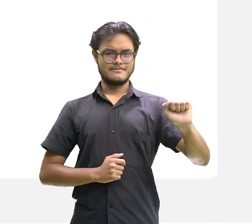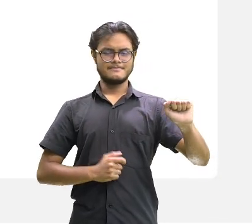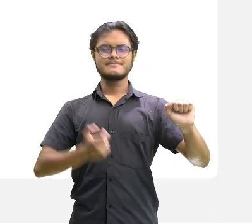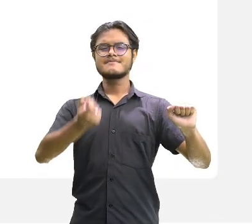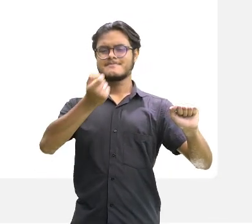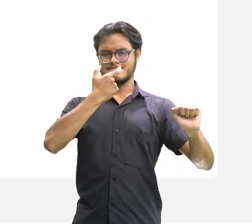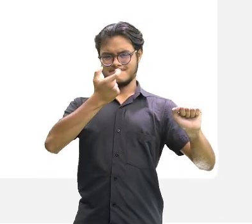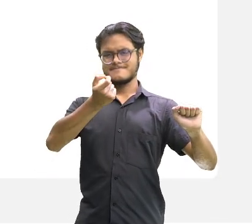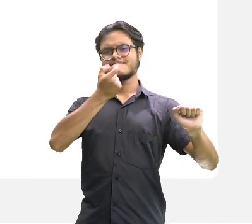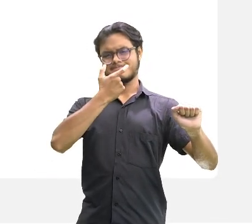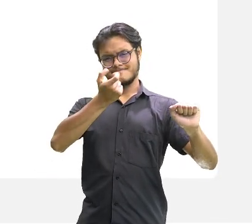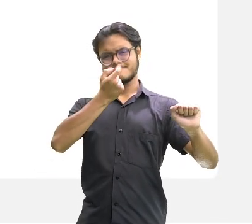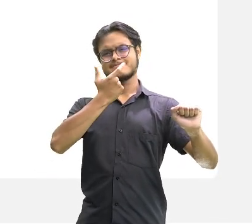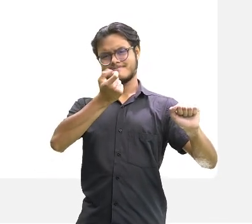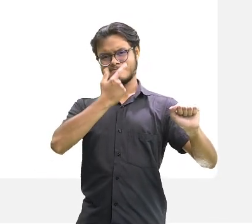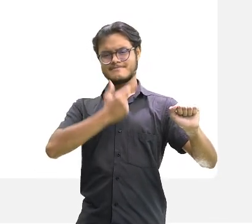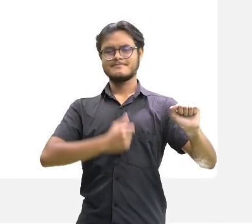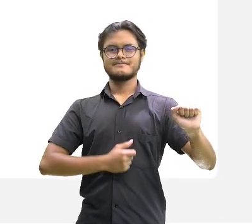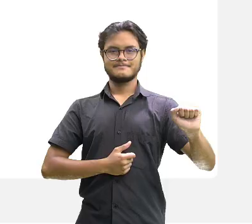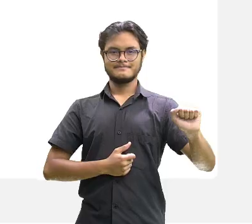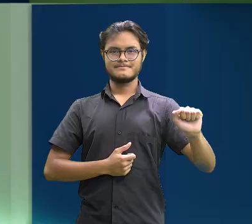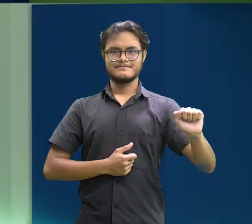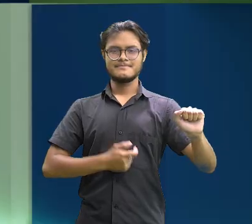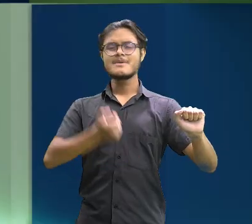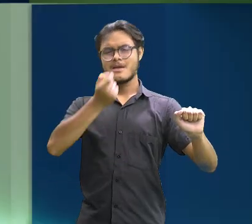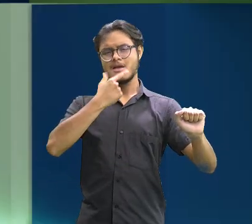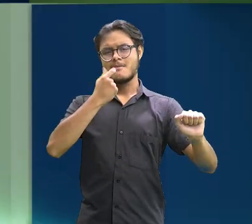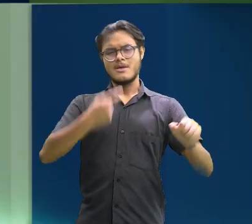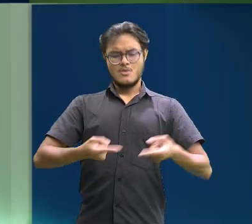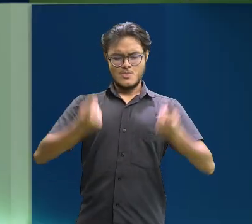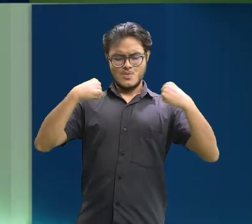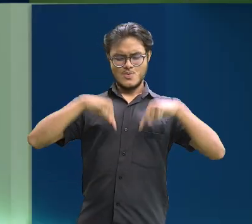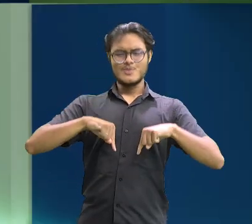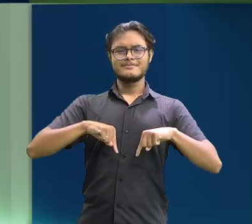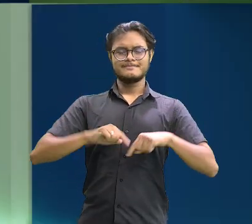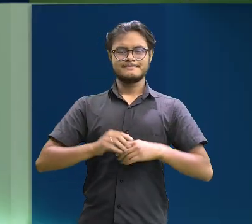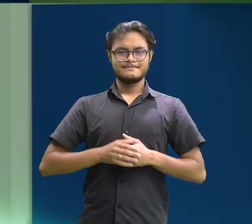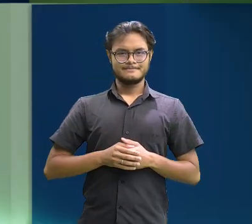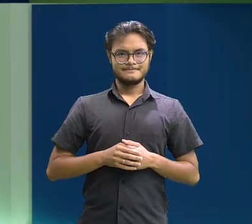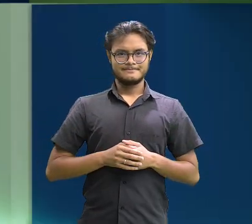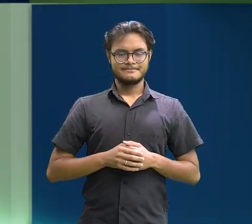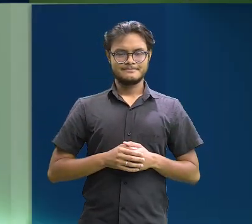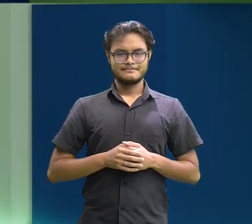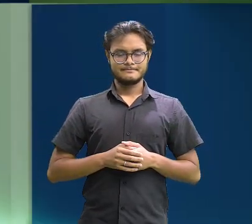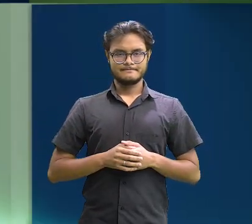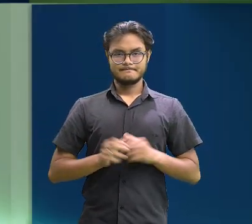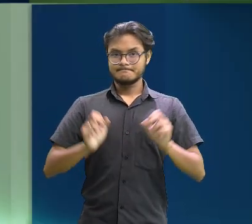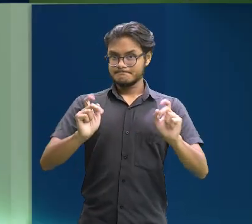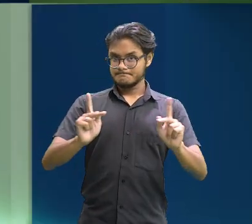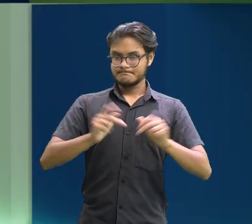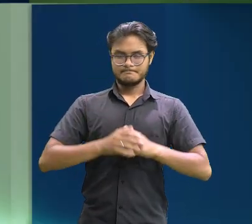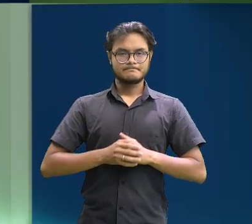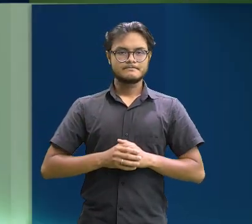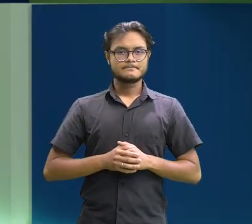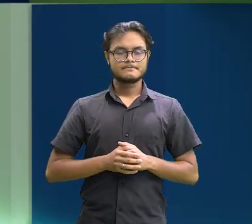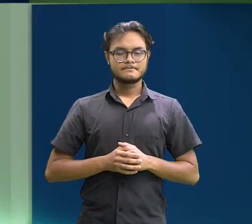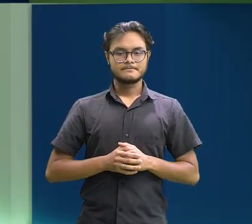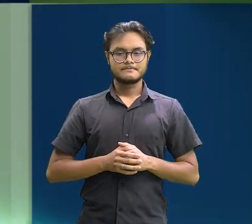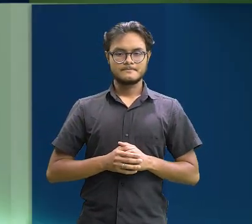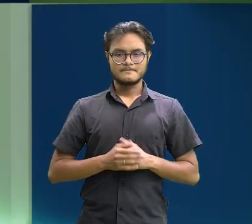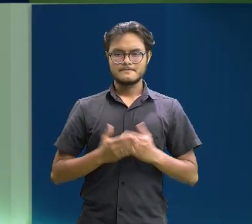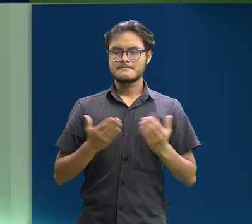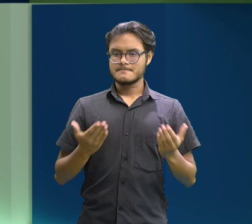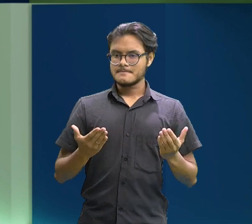letra A. Isso mesmo, a letra A. Pílula anticoncepcional, que é